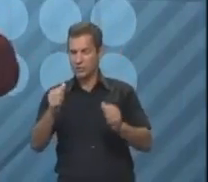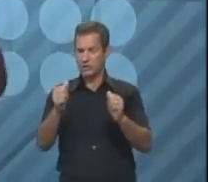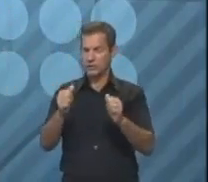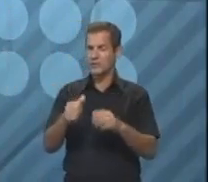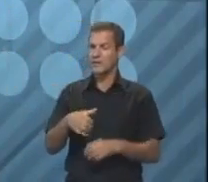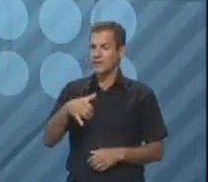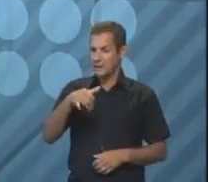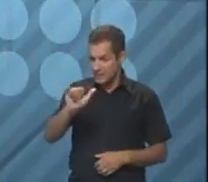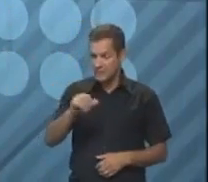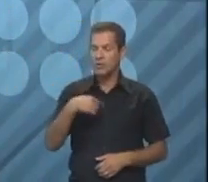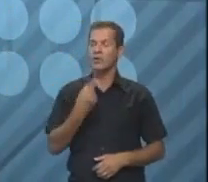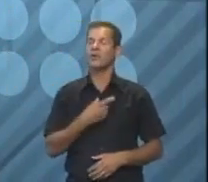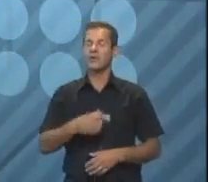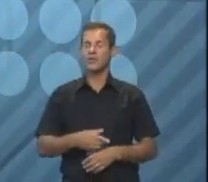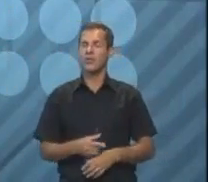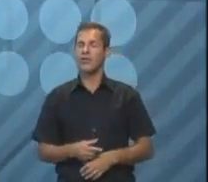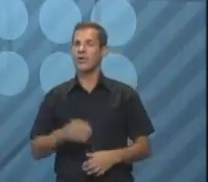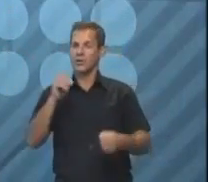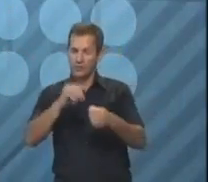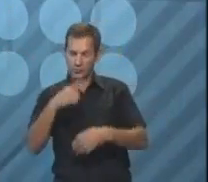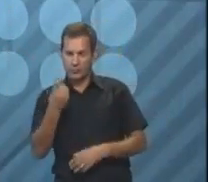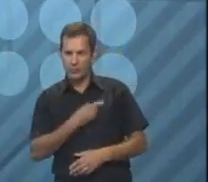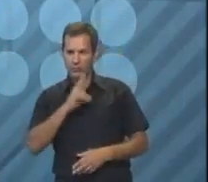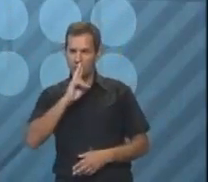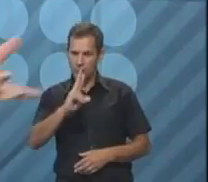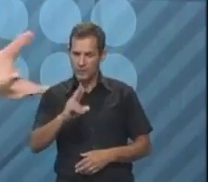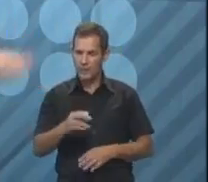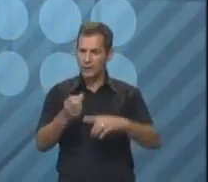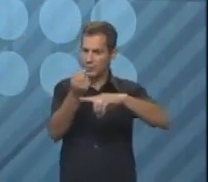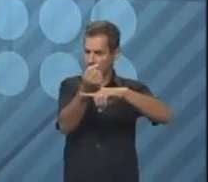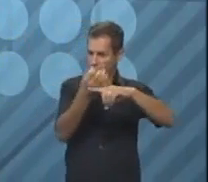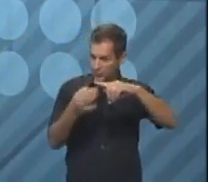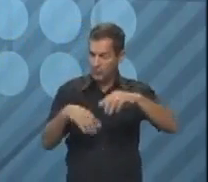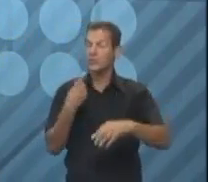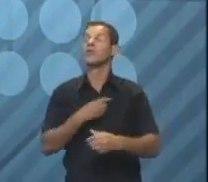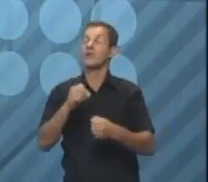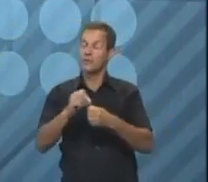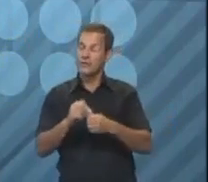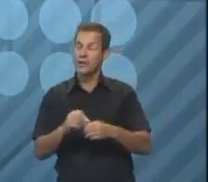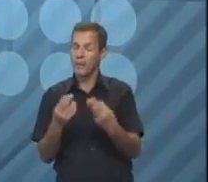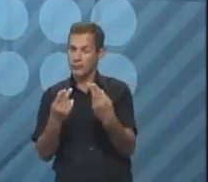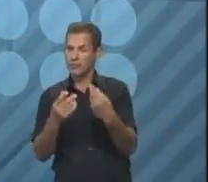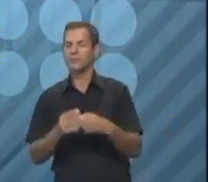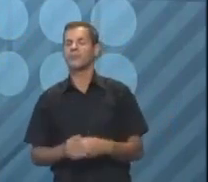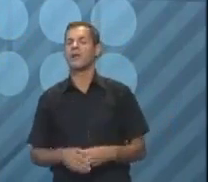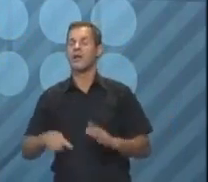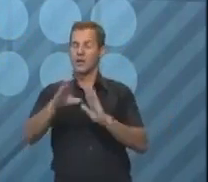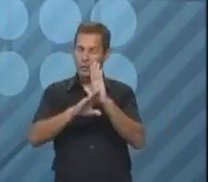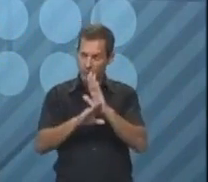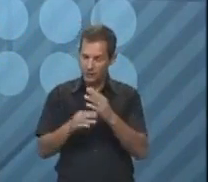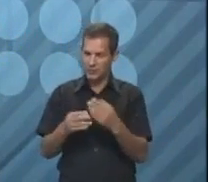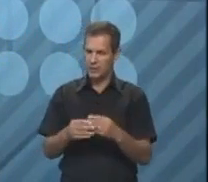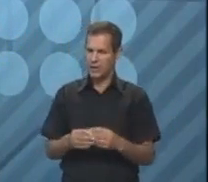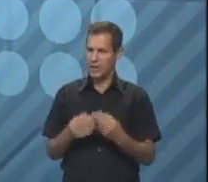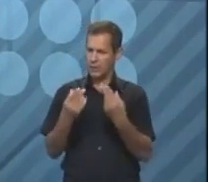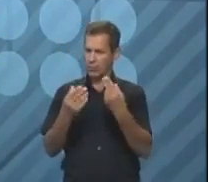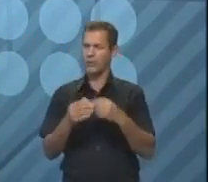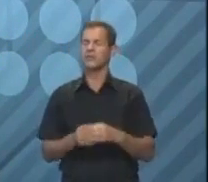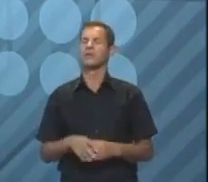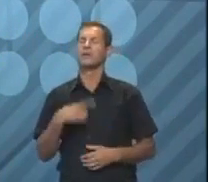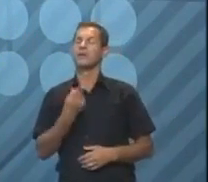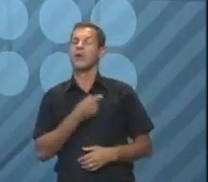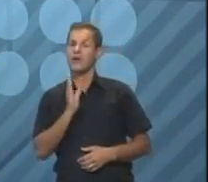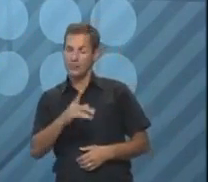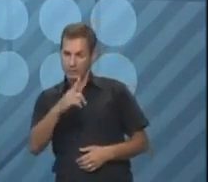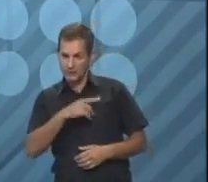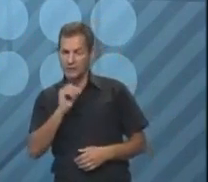do lado. É o que a gente está acostumado a fazer quando a gente vai resolver uma equação. A gente não faz mais ou menos isso? O processo é bem análogo. Então, a